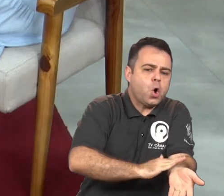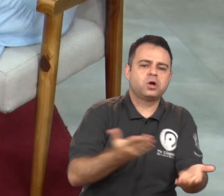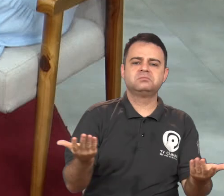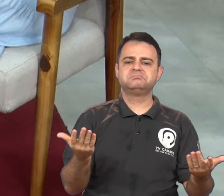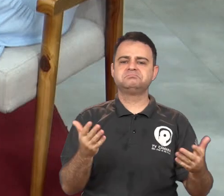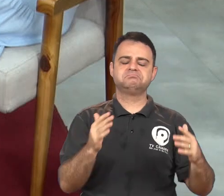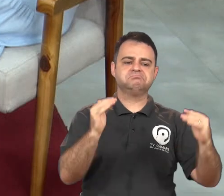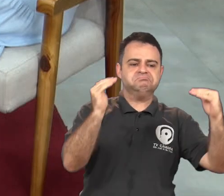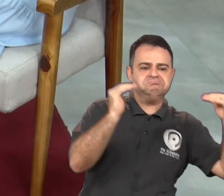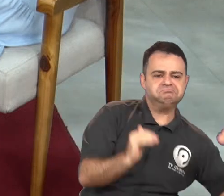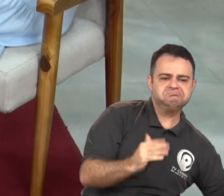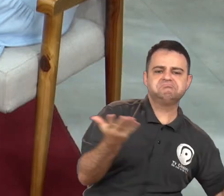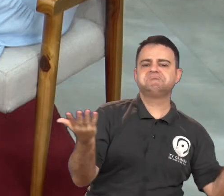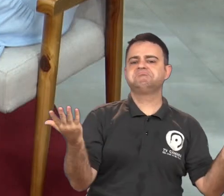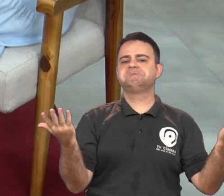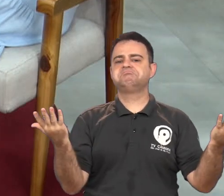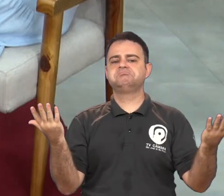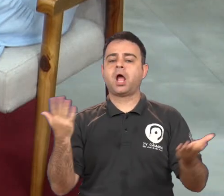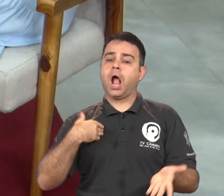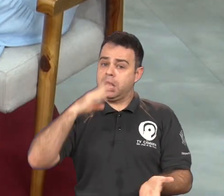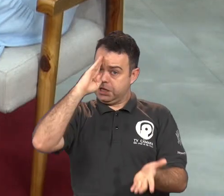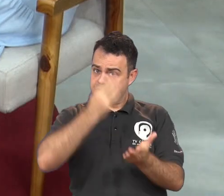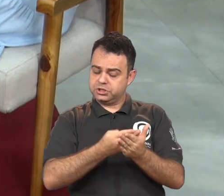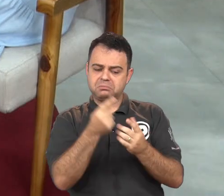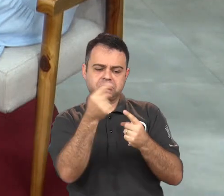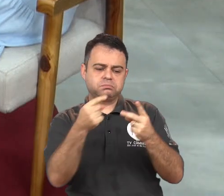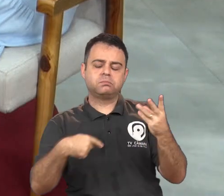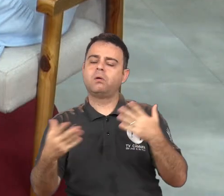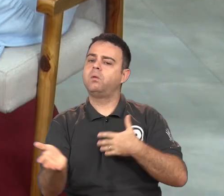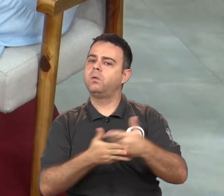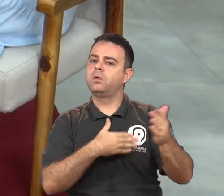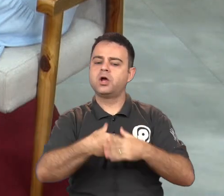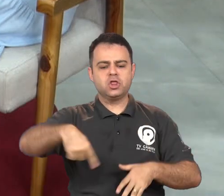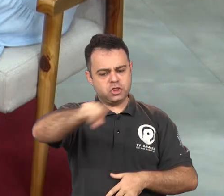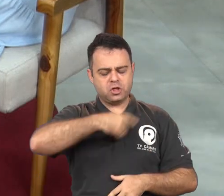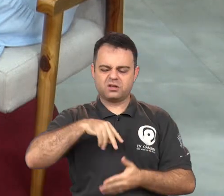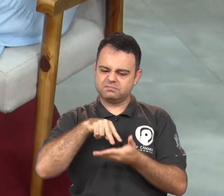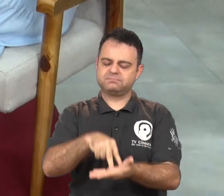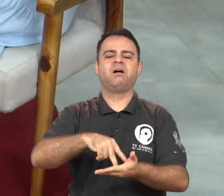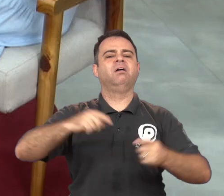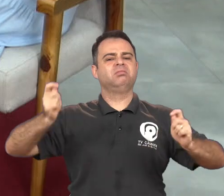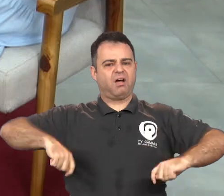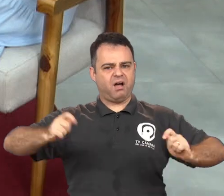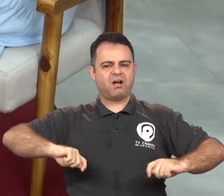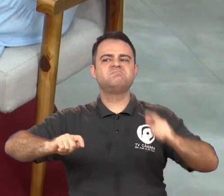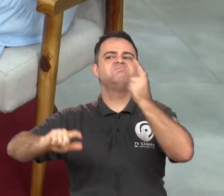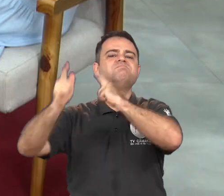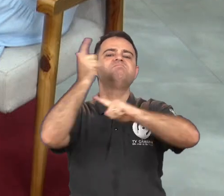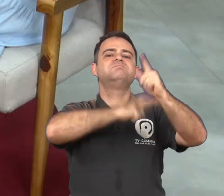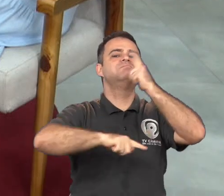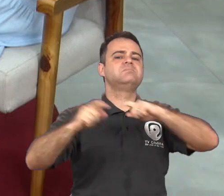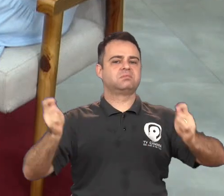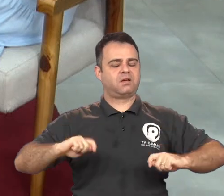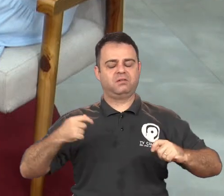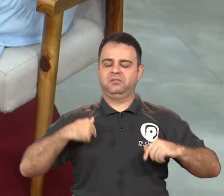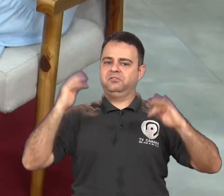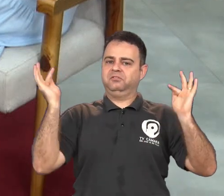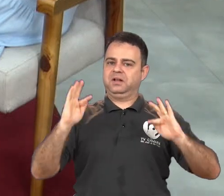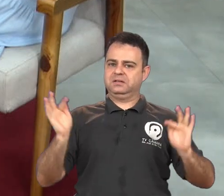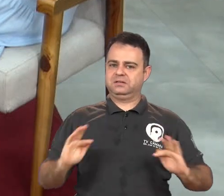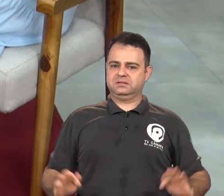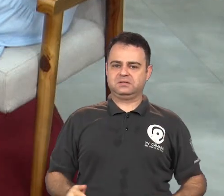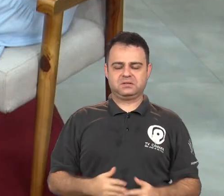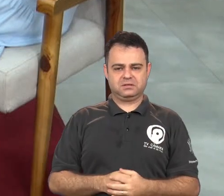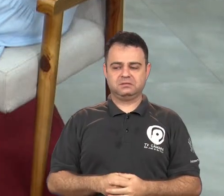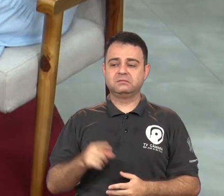de ideais, a gente pode. Isso é importante demais. Então, eu fico muito feliz. Não me